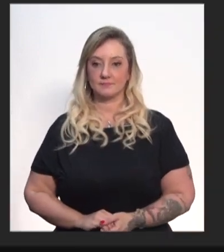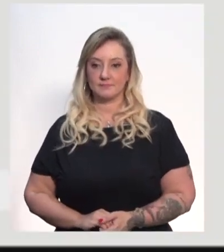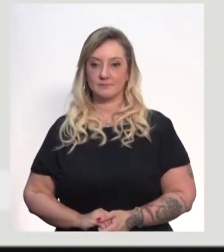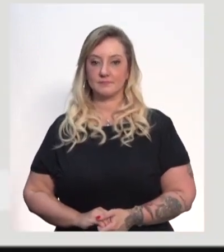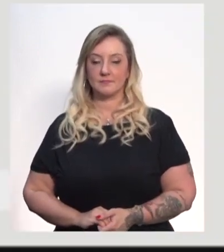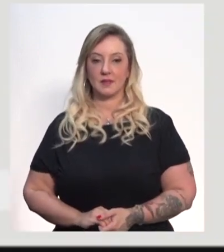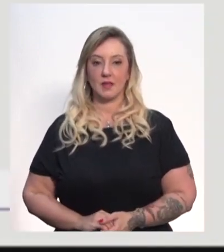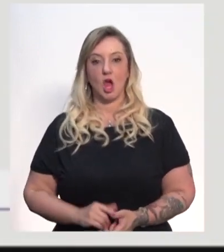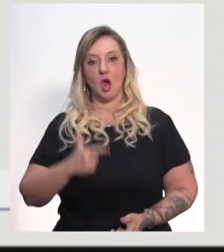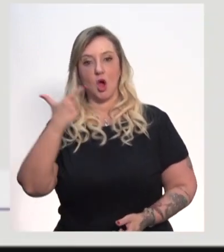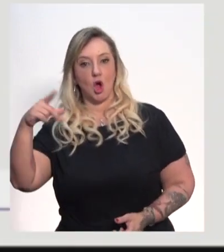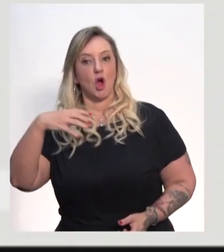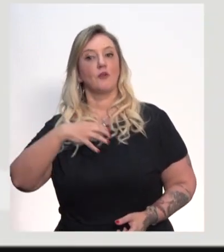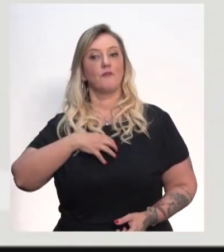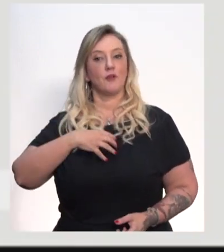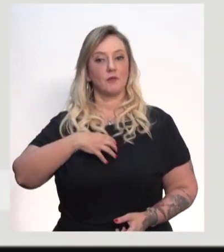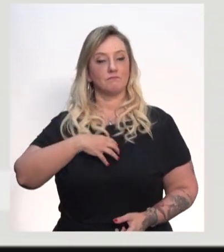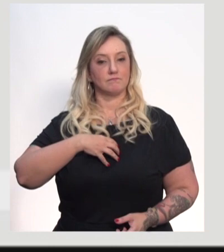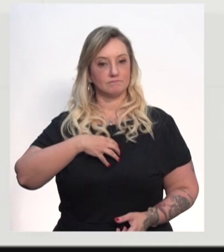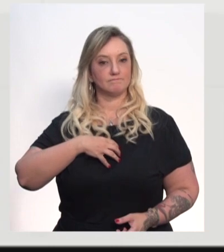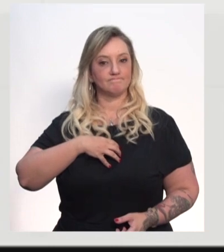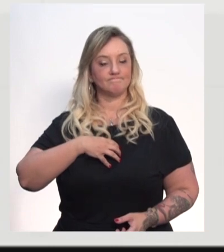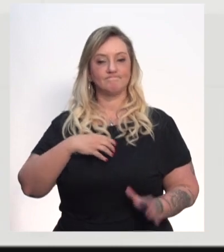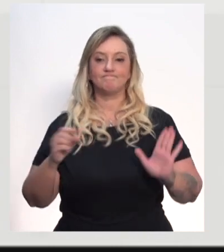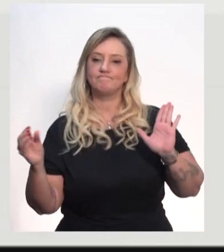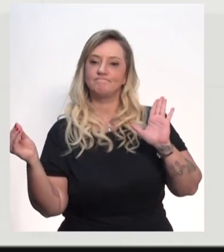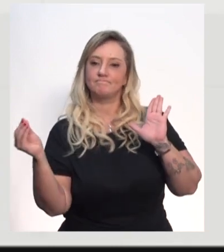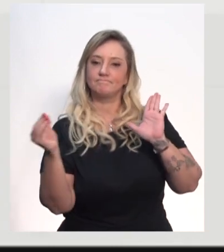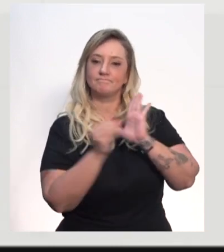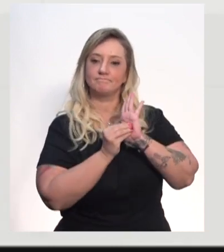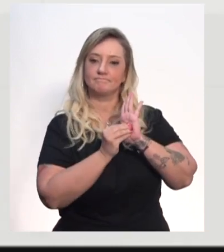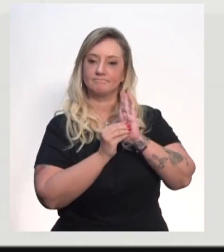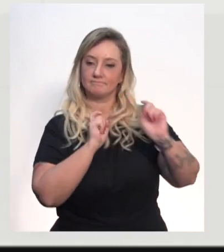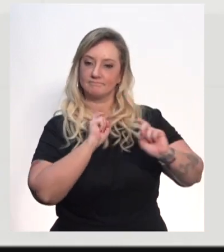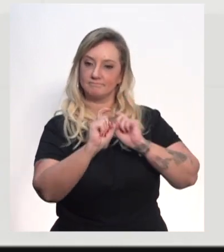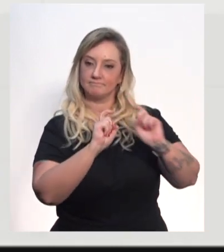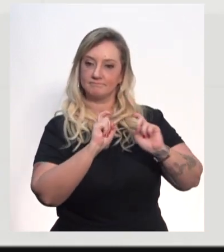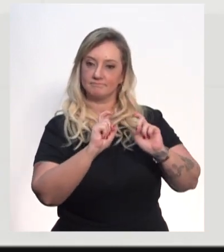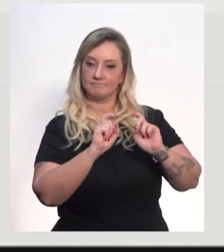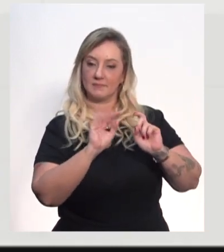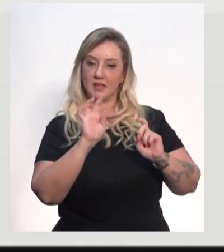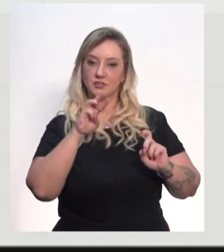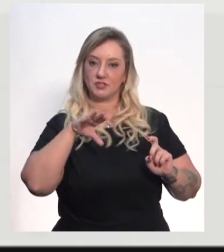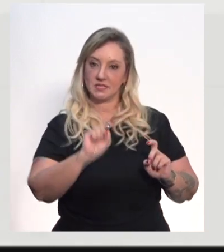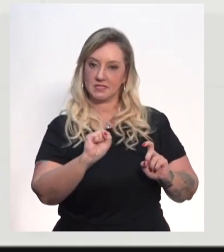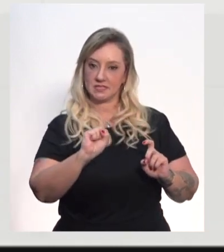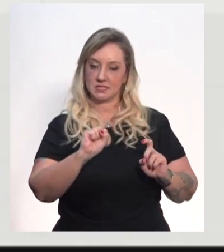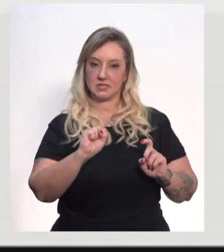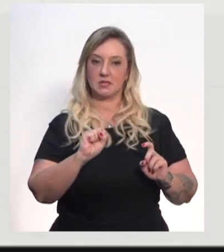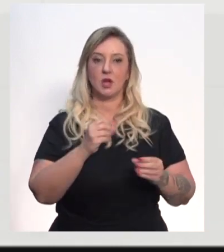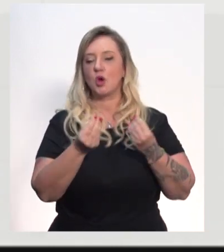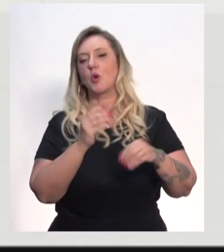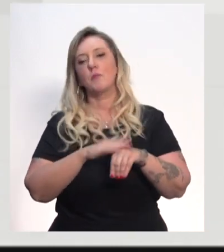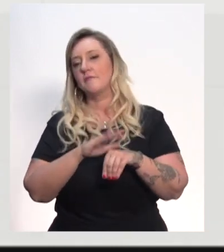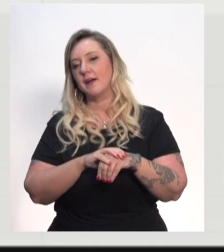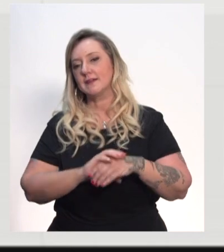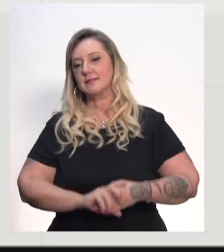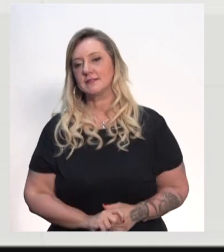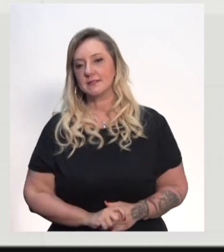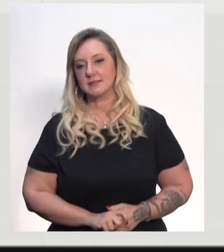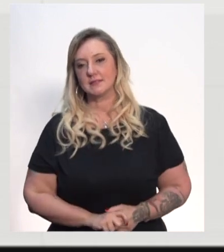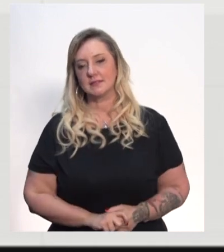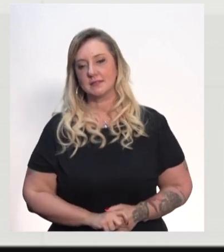às 13 horas e clico em enviar. Veja, ela criou a reunião aqui automaticamente no